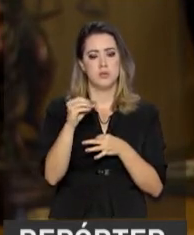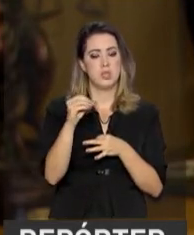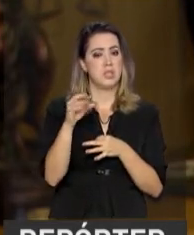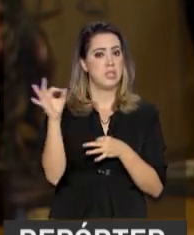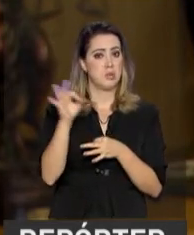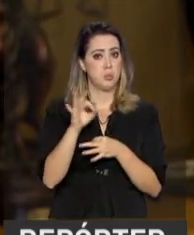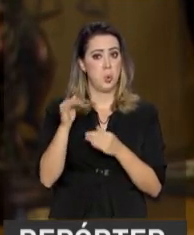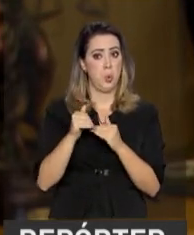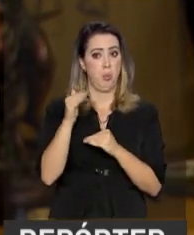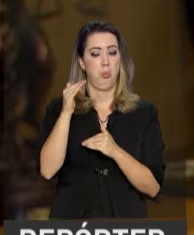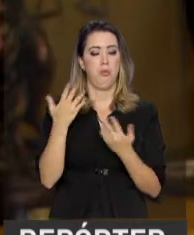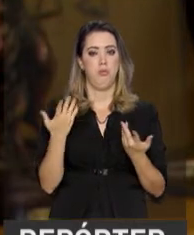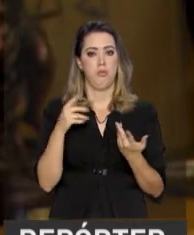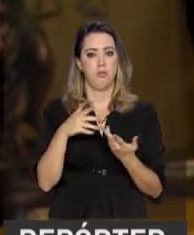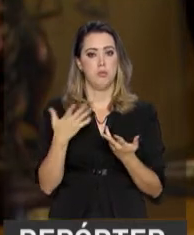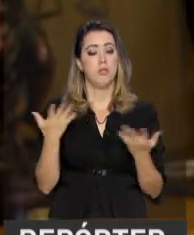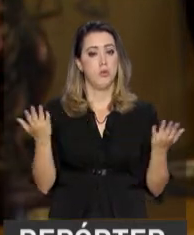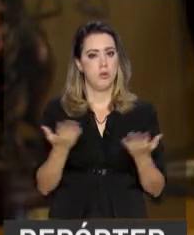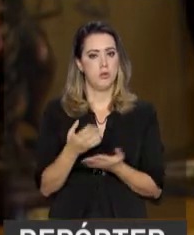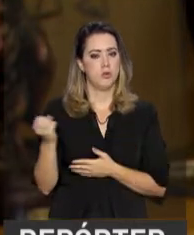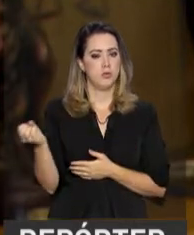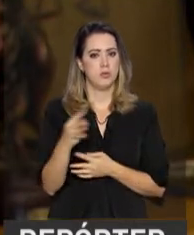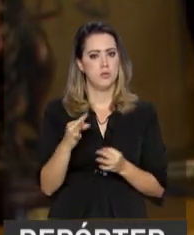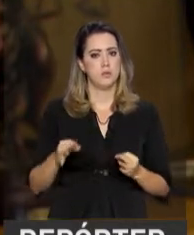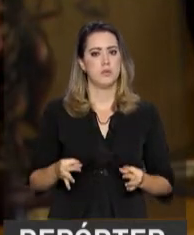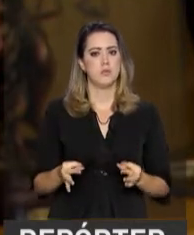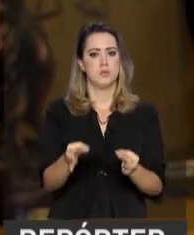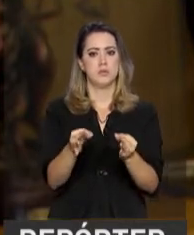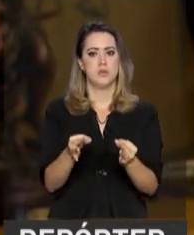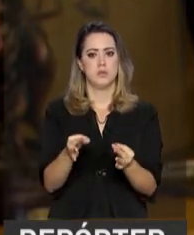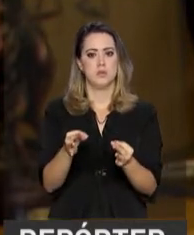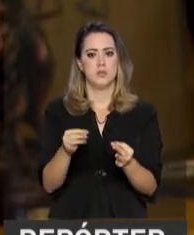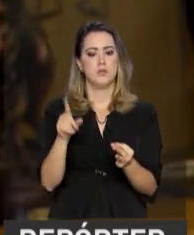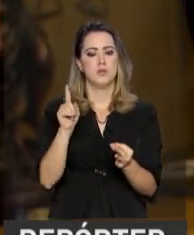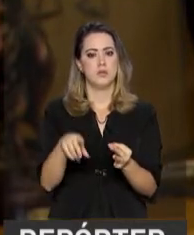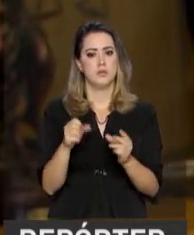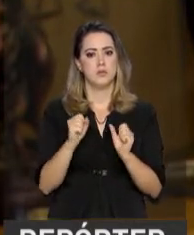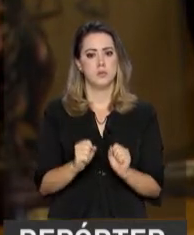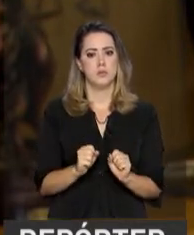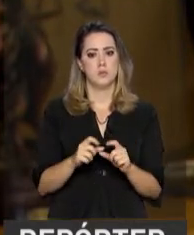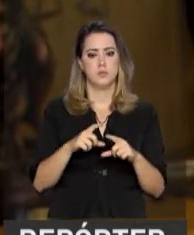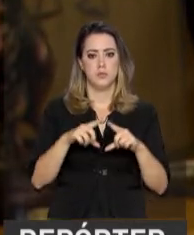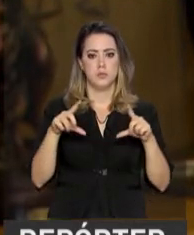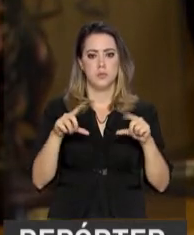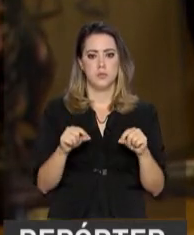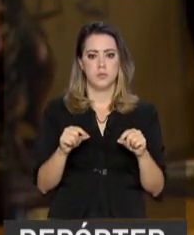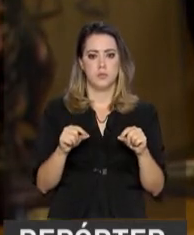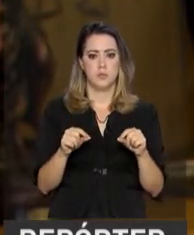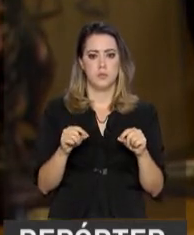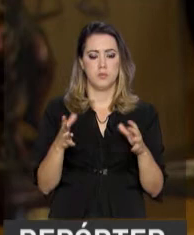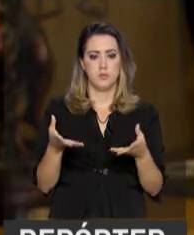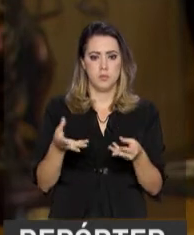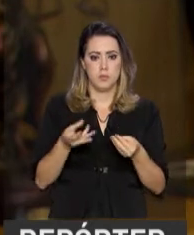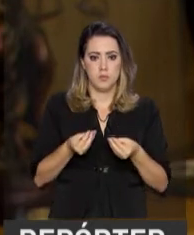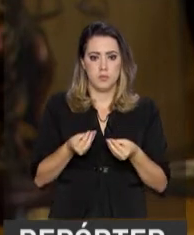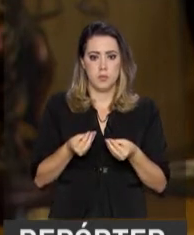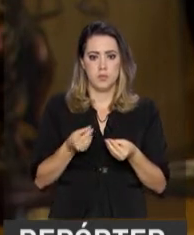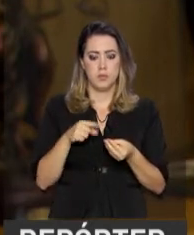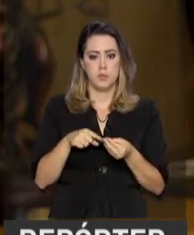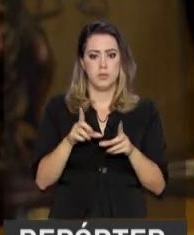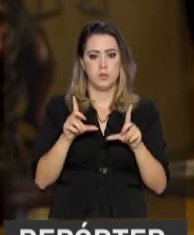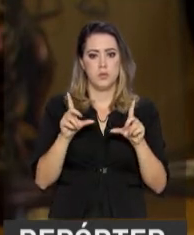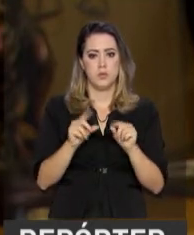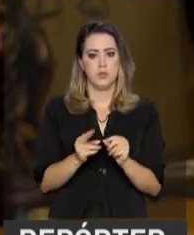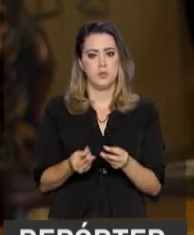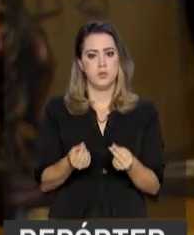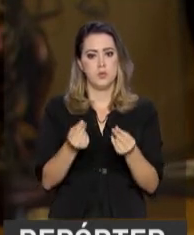500%. Então, com a agregação de novas tecnologias, é possível que os departamentos estaduais absorvam esse custo,